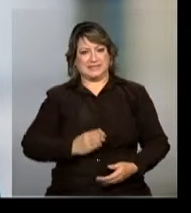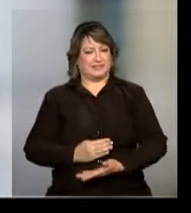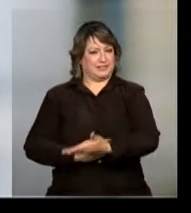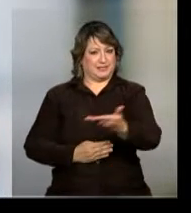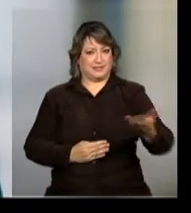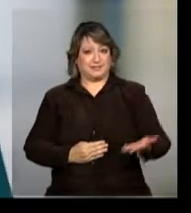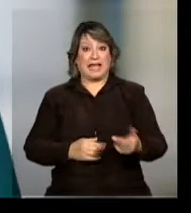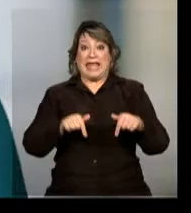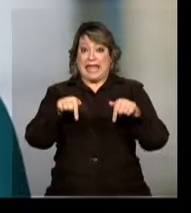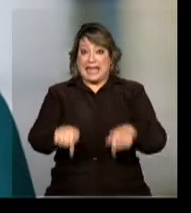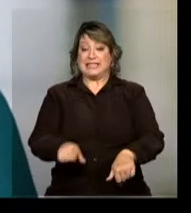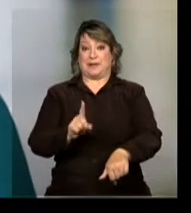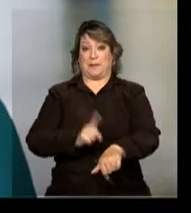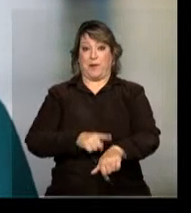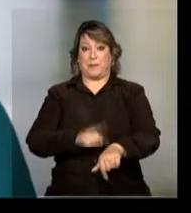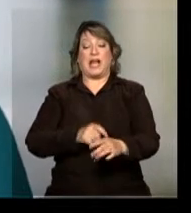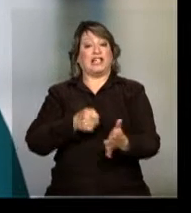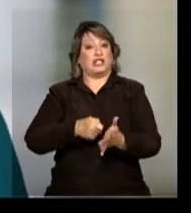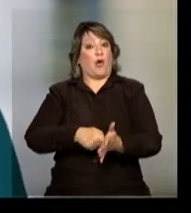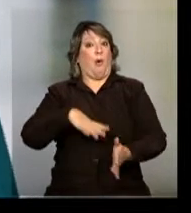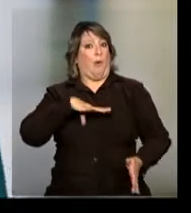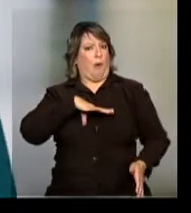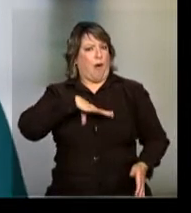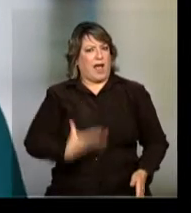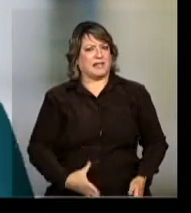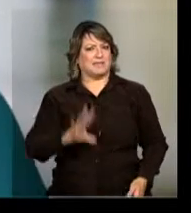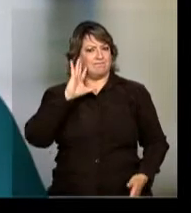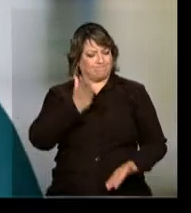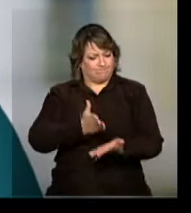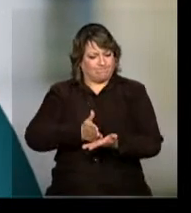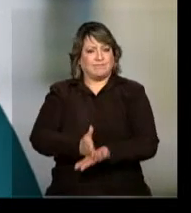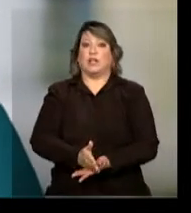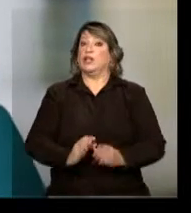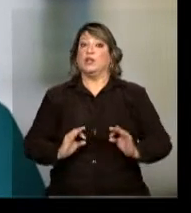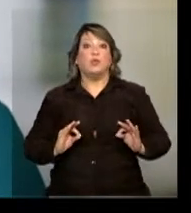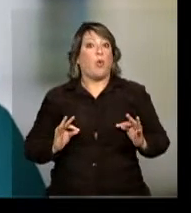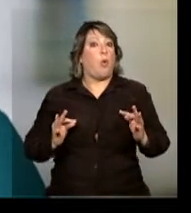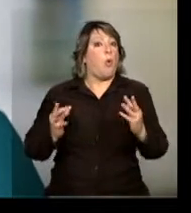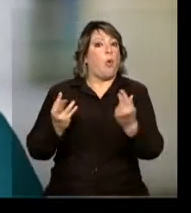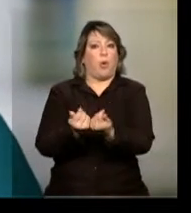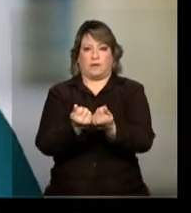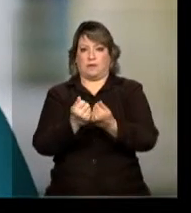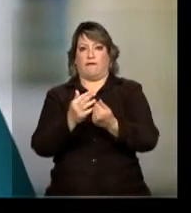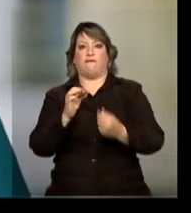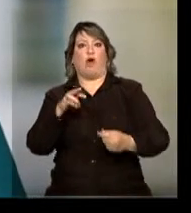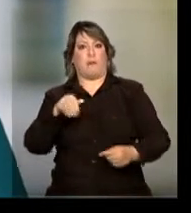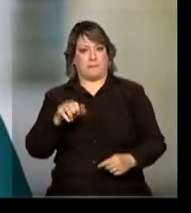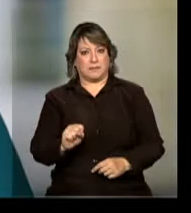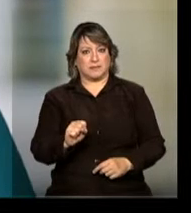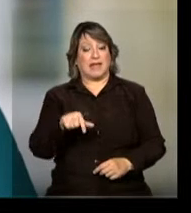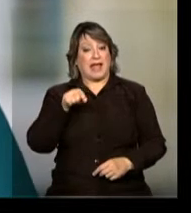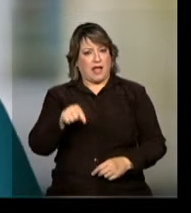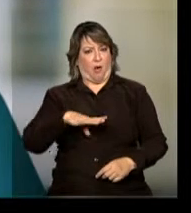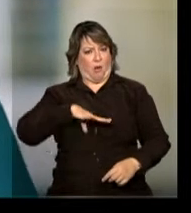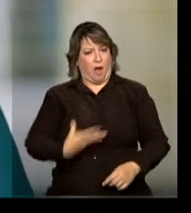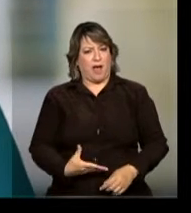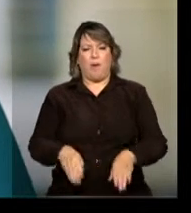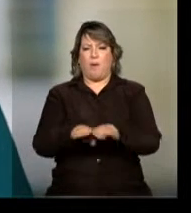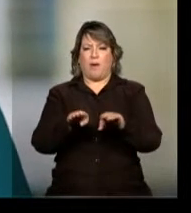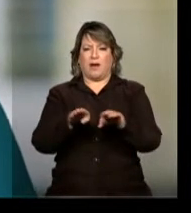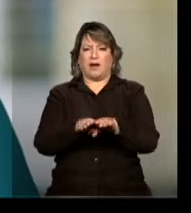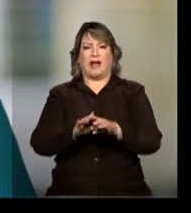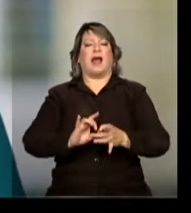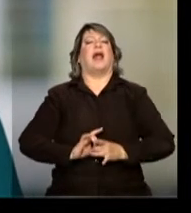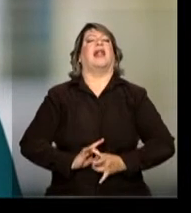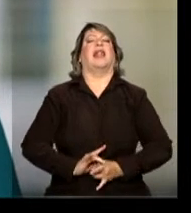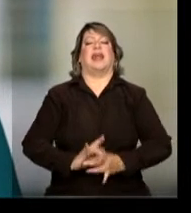esse é um momento que exige coragem e decisão em todos os sentidos a coragem é irmã da liberdade mãe